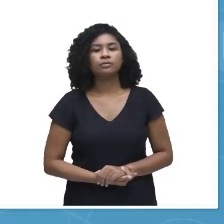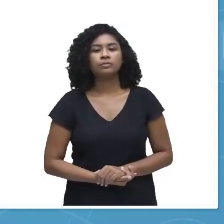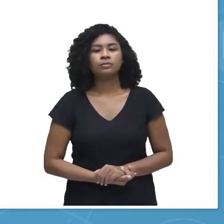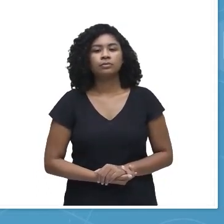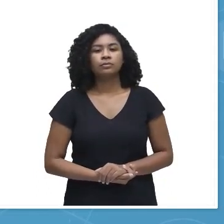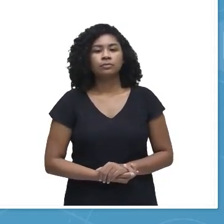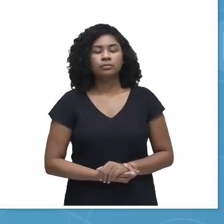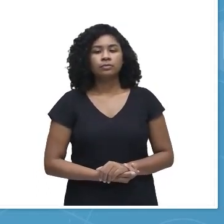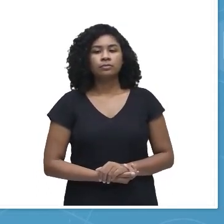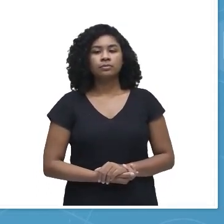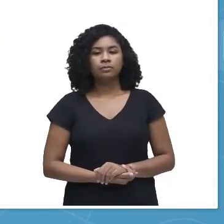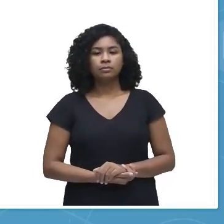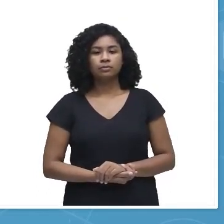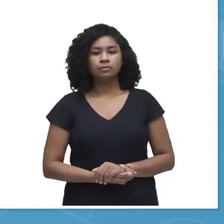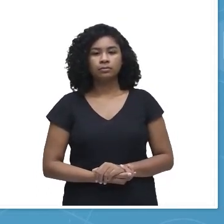Aqui,